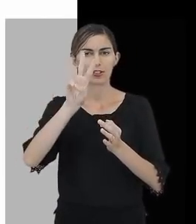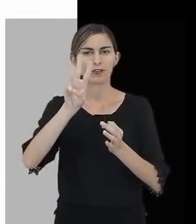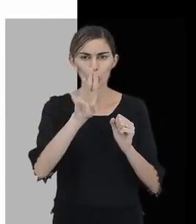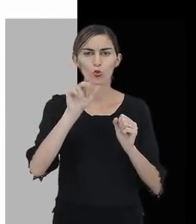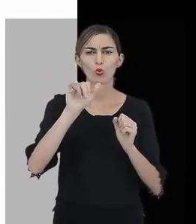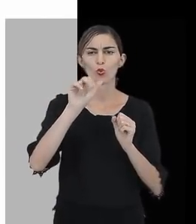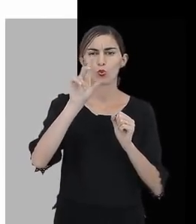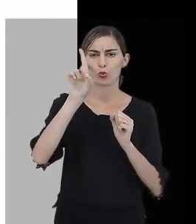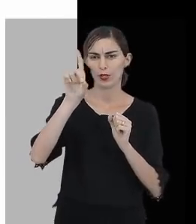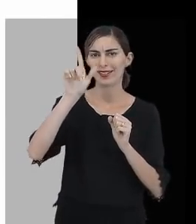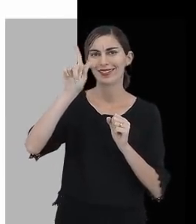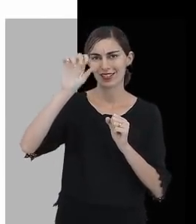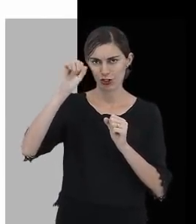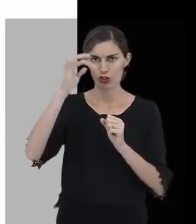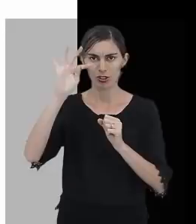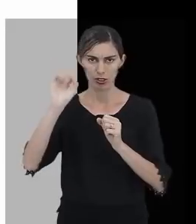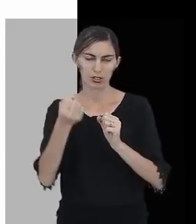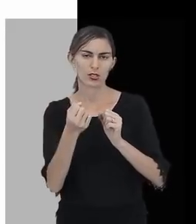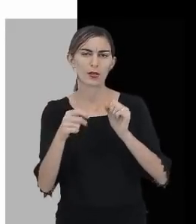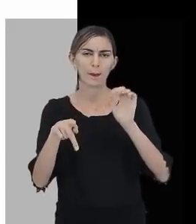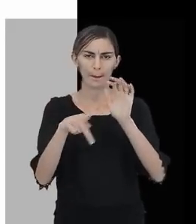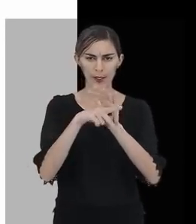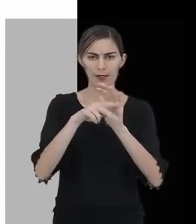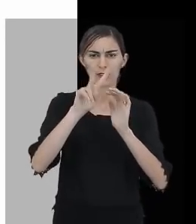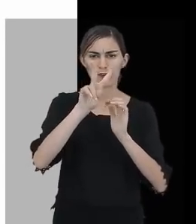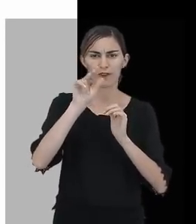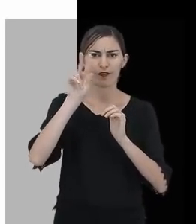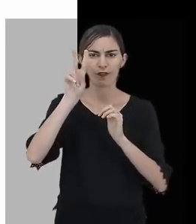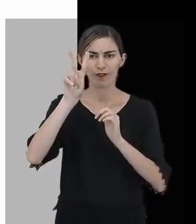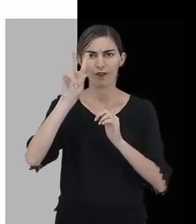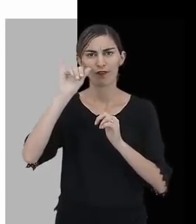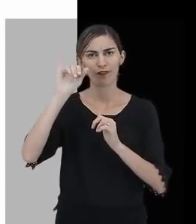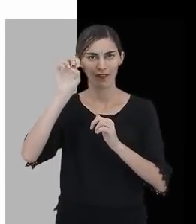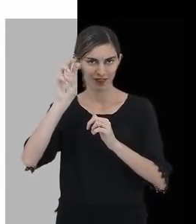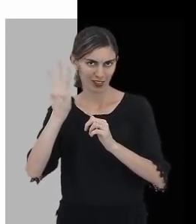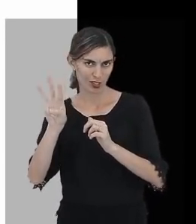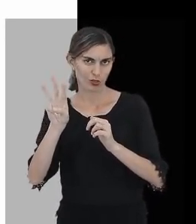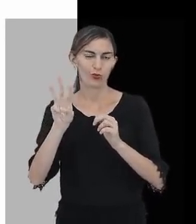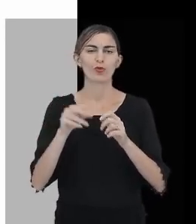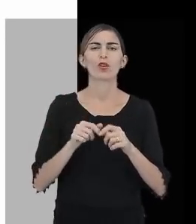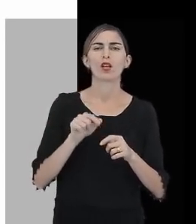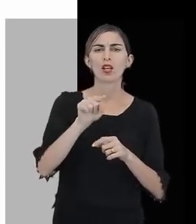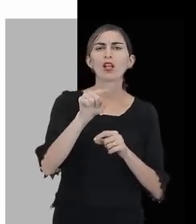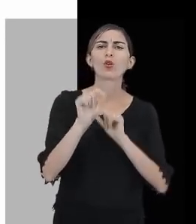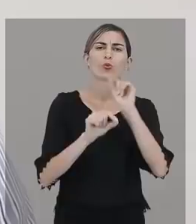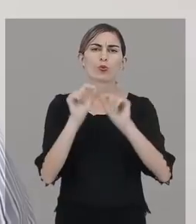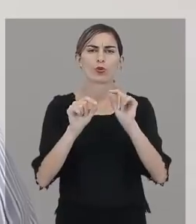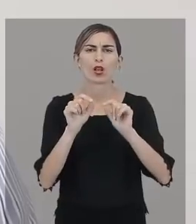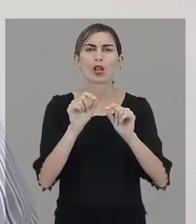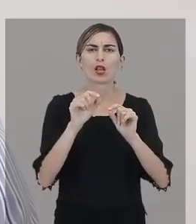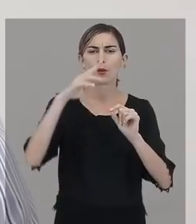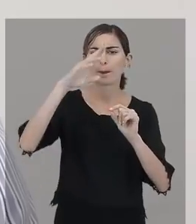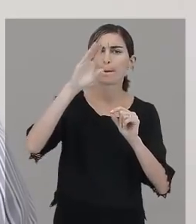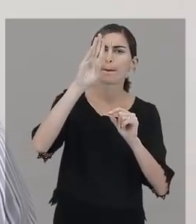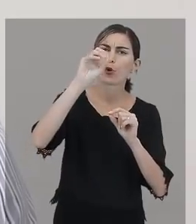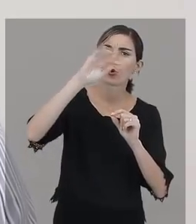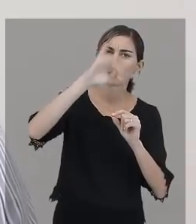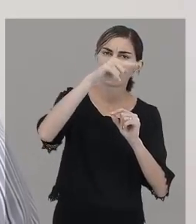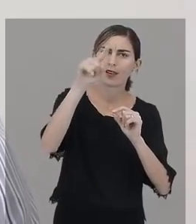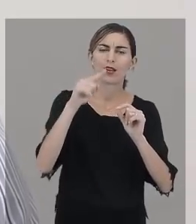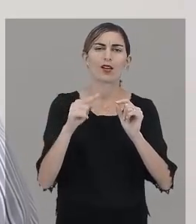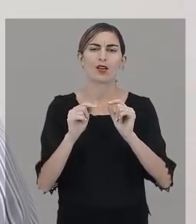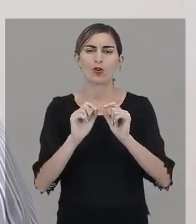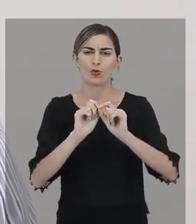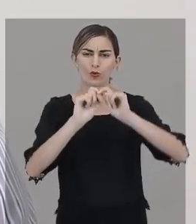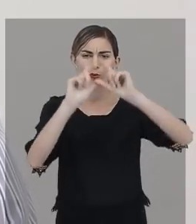os widgets são tipos de view e os gerenciadores de layout também. Os widgets são os botões, são